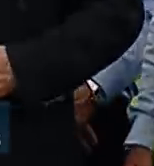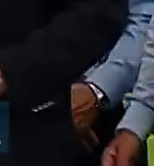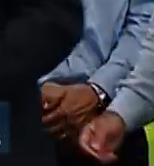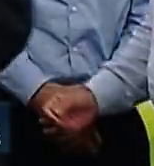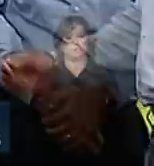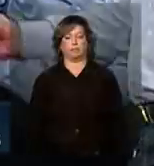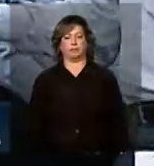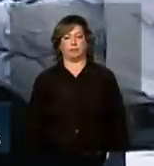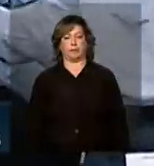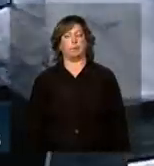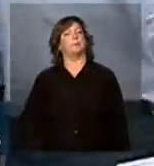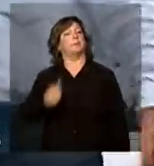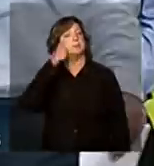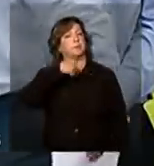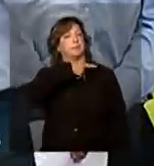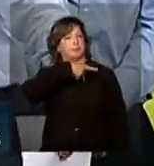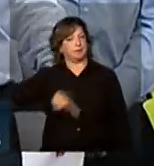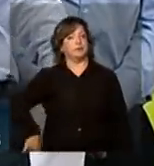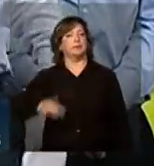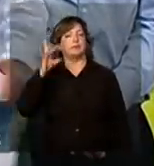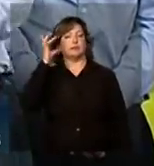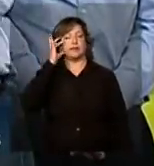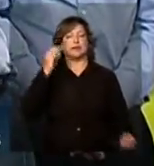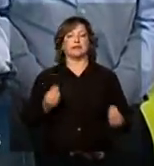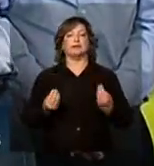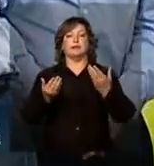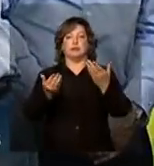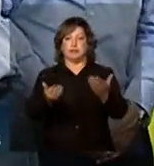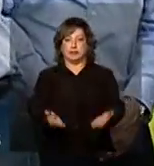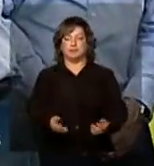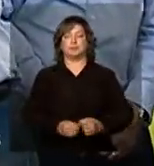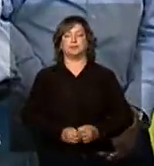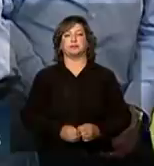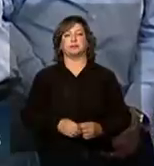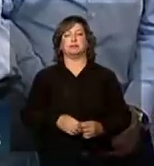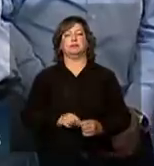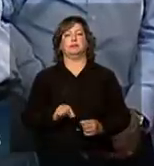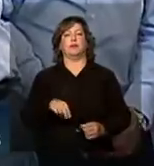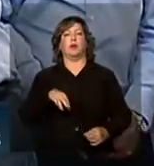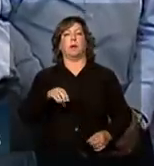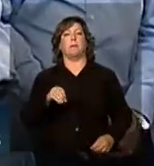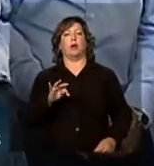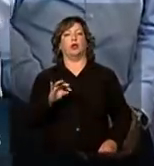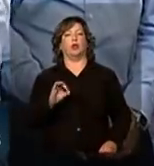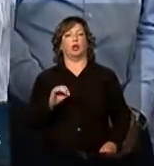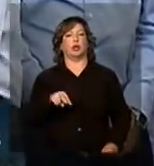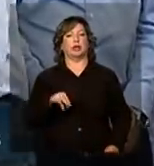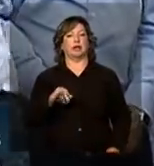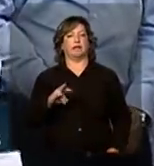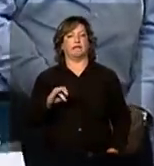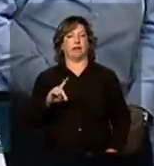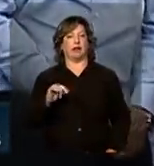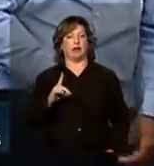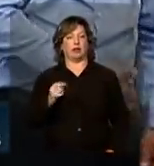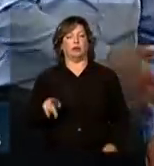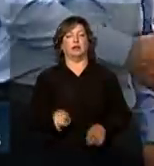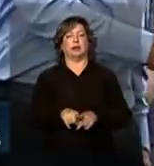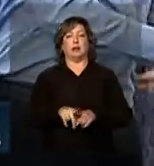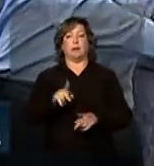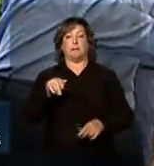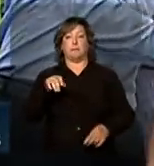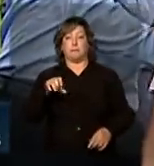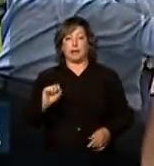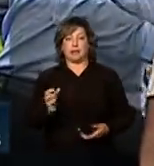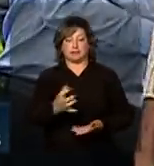a presidenta Dima russeff entrega moto niveladoras e paz carregadeiras